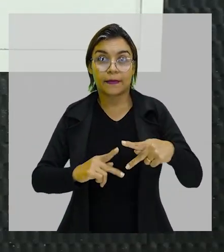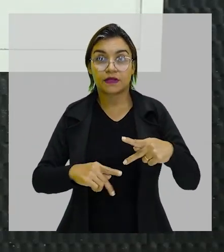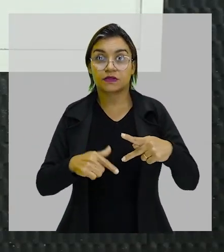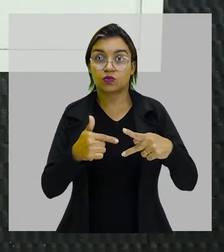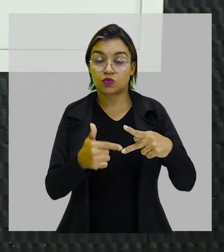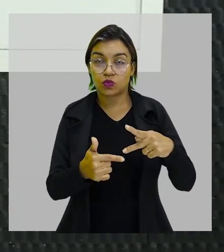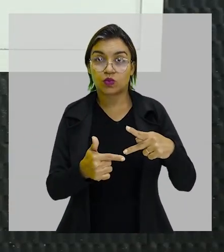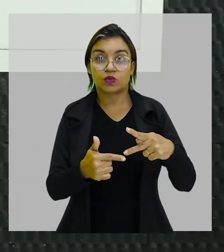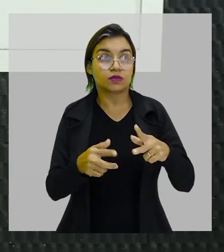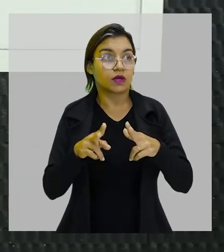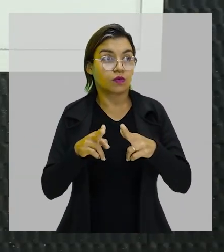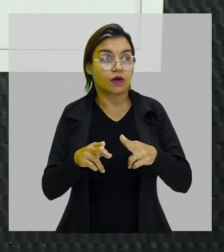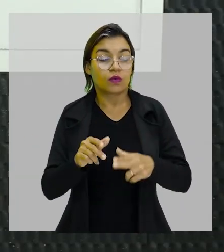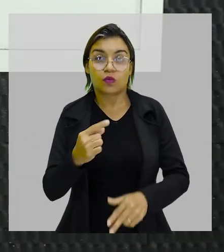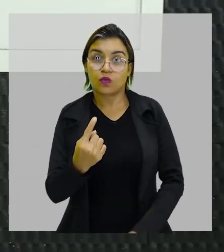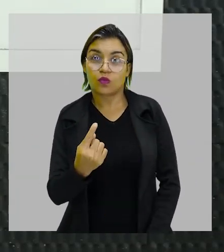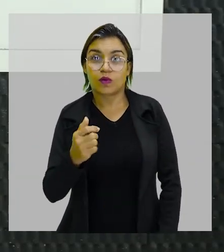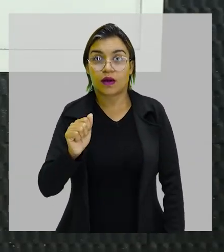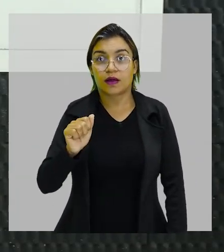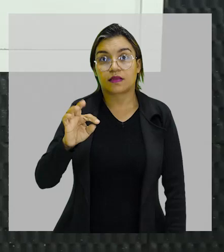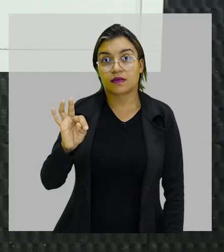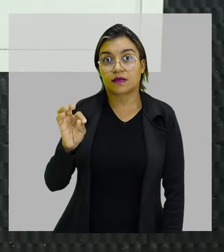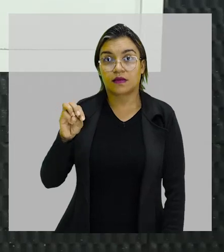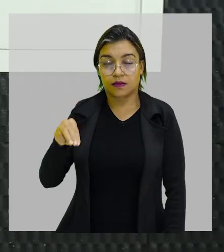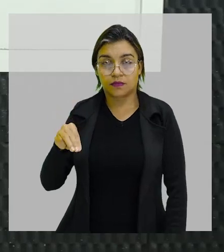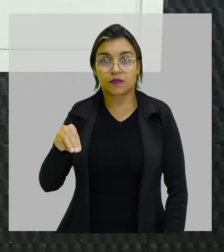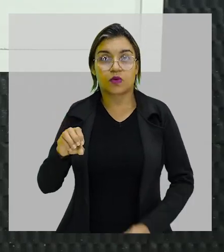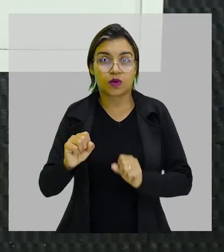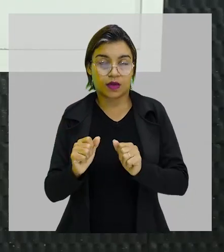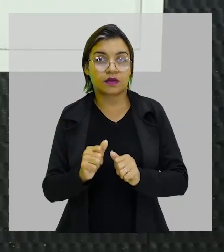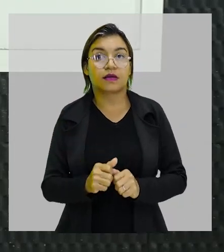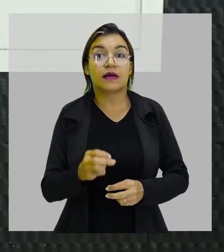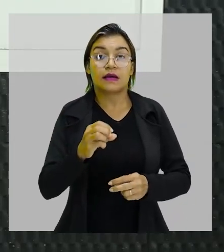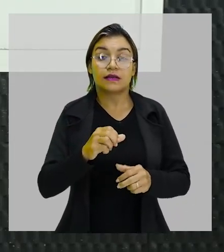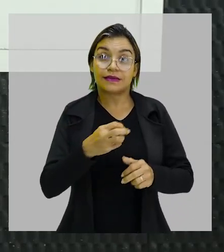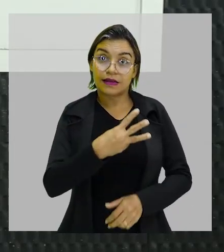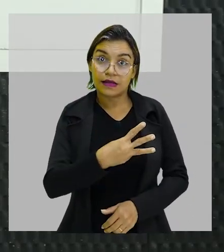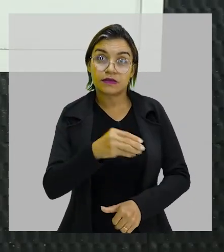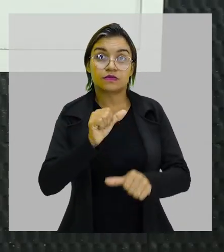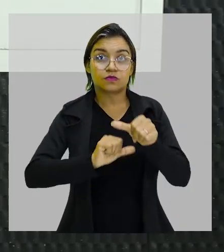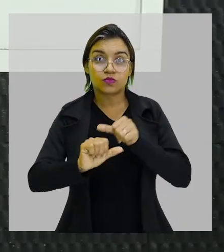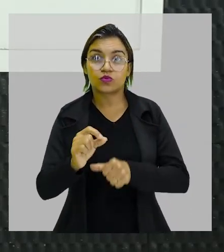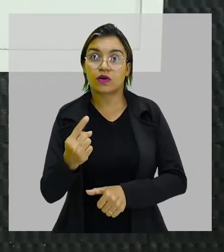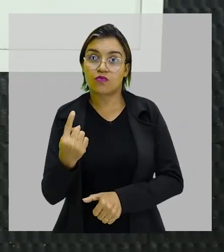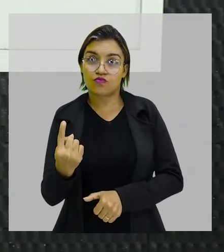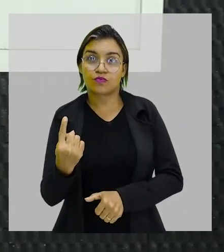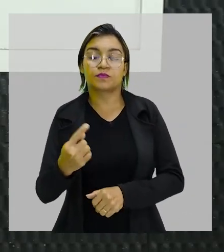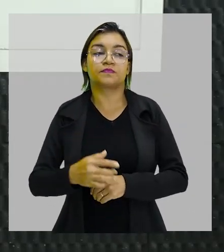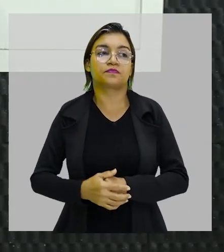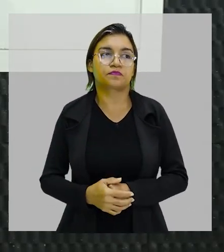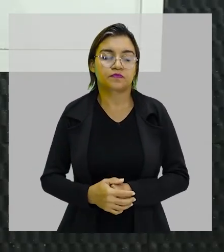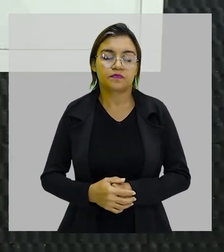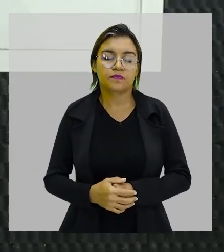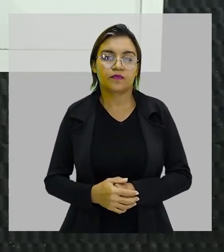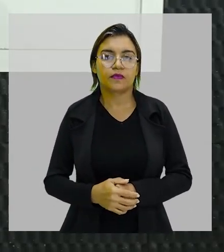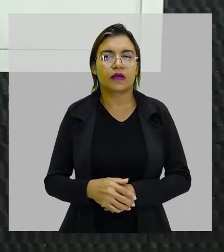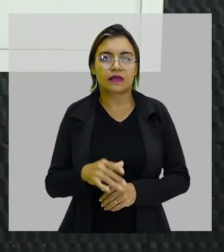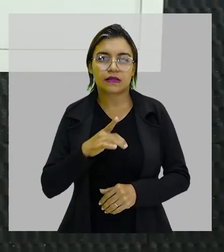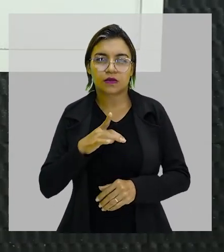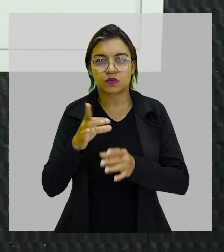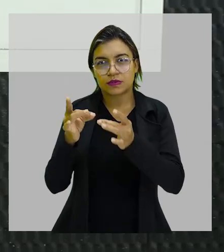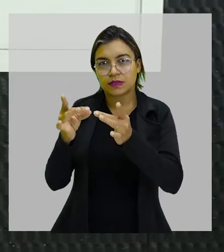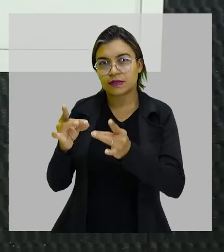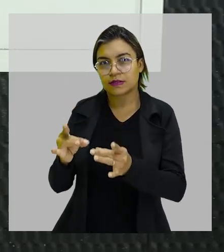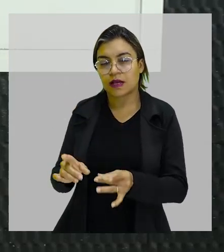Então ela desce de 3 para 1, tá ok? Tem um detalhezinho na questão que não